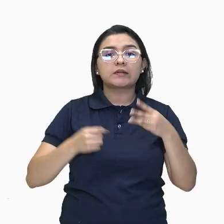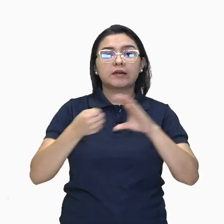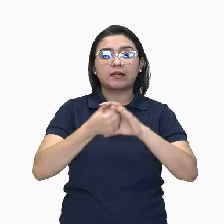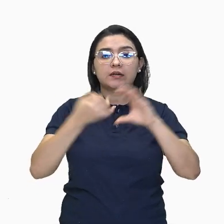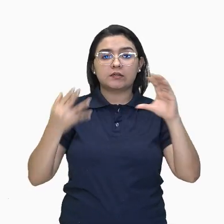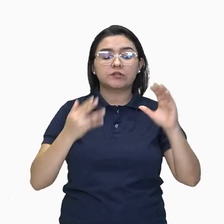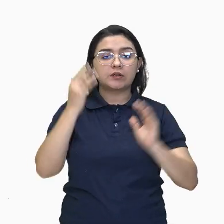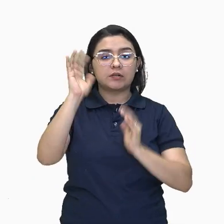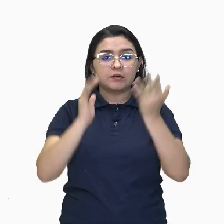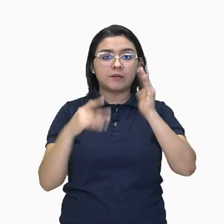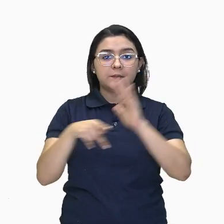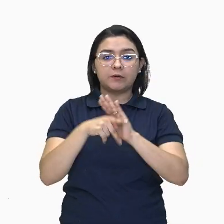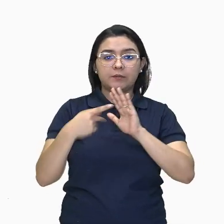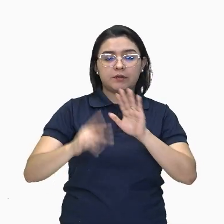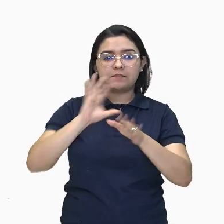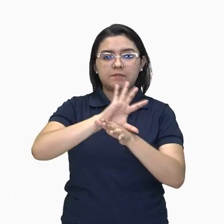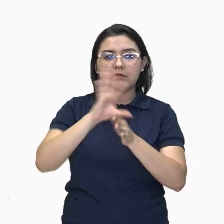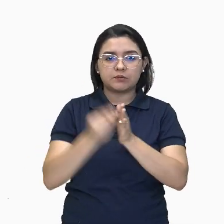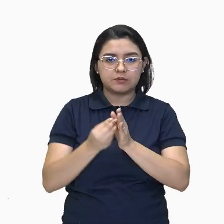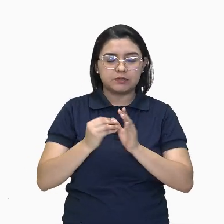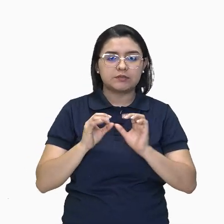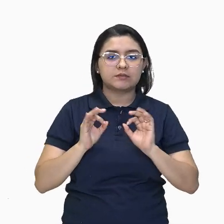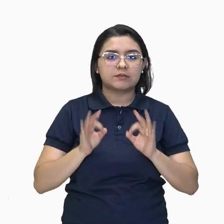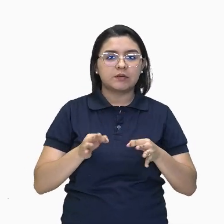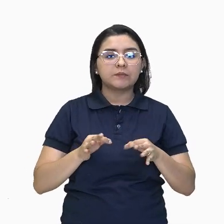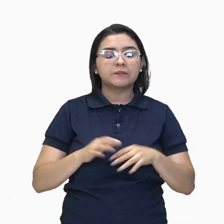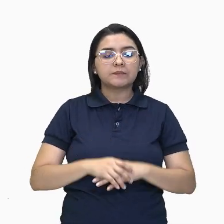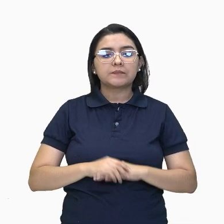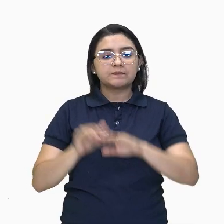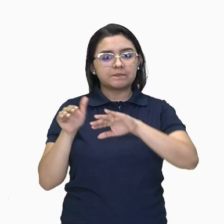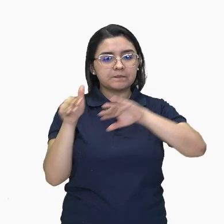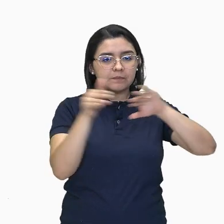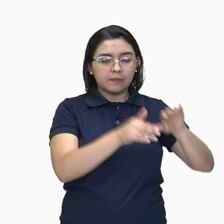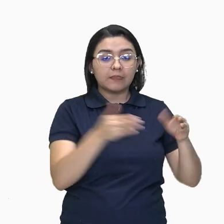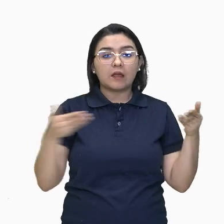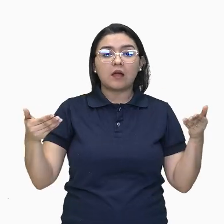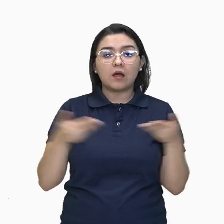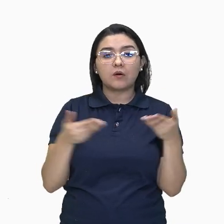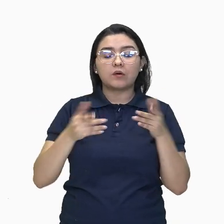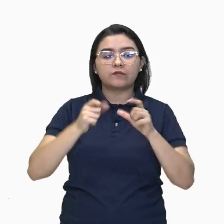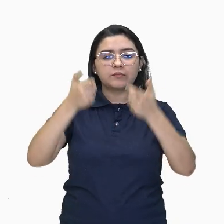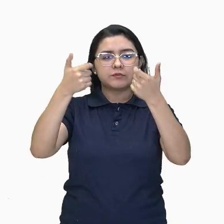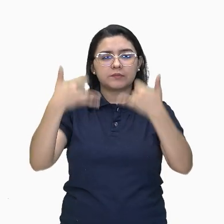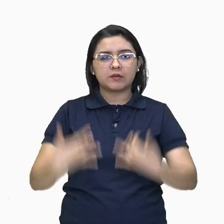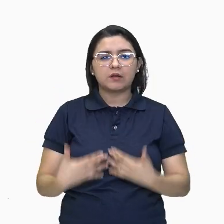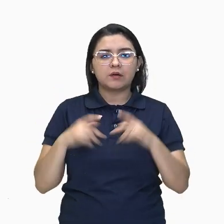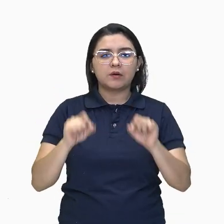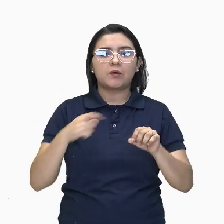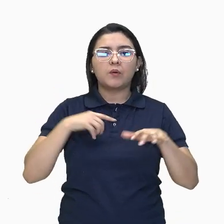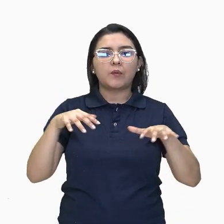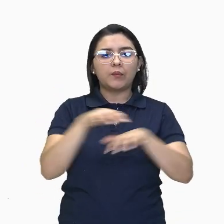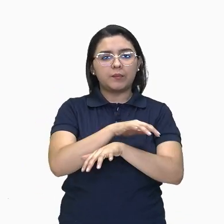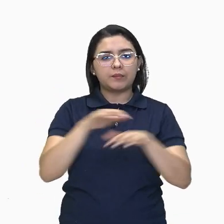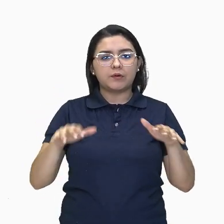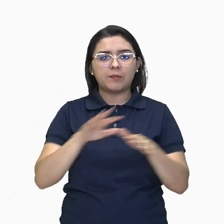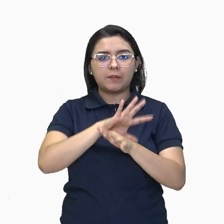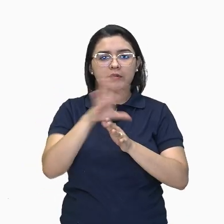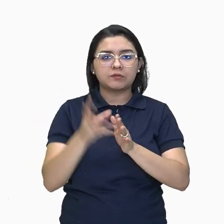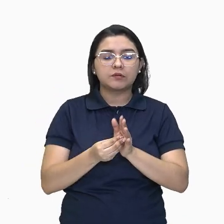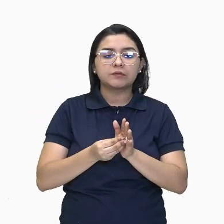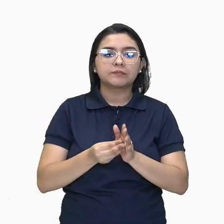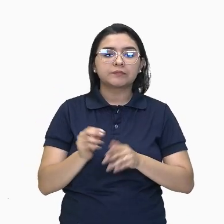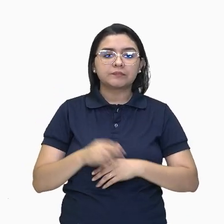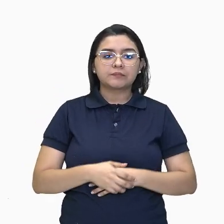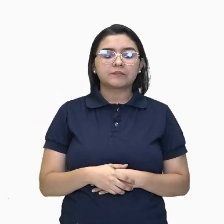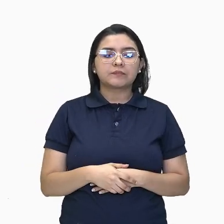clima na Amazônia, certo? Falamos do clima, vamos falar agora um pouco sobre o bioma amazônico, tá